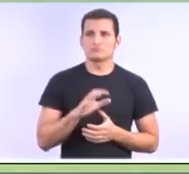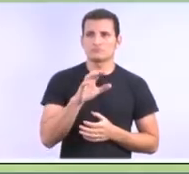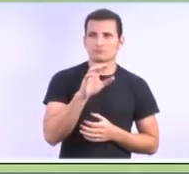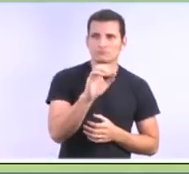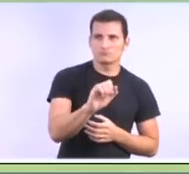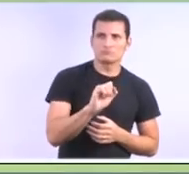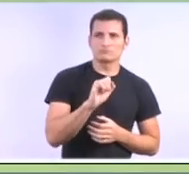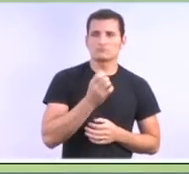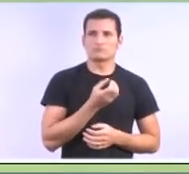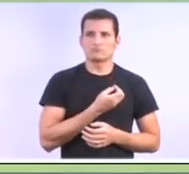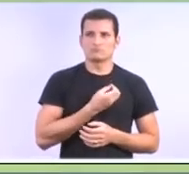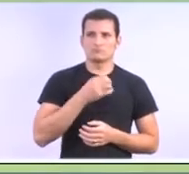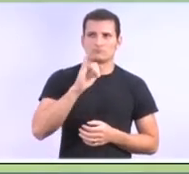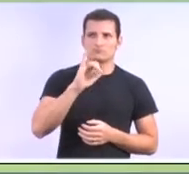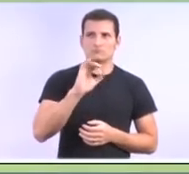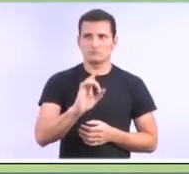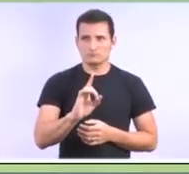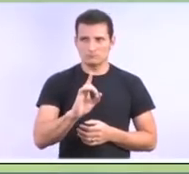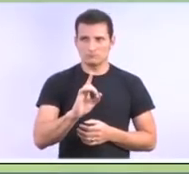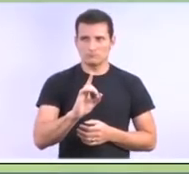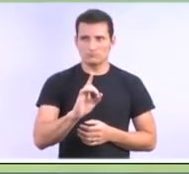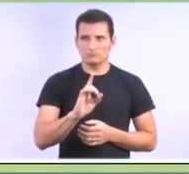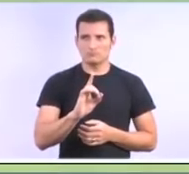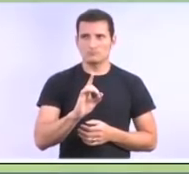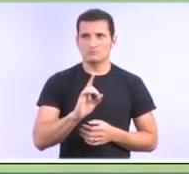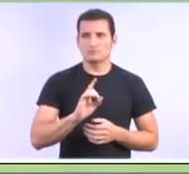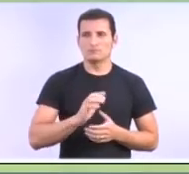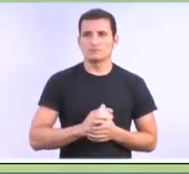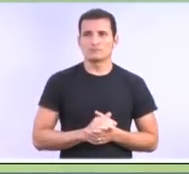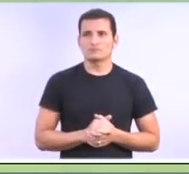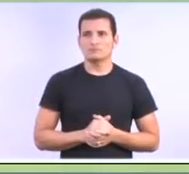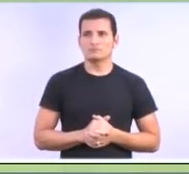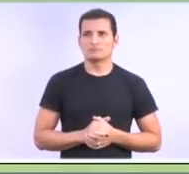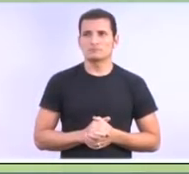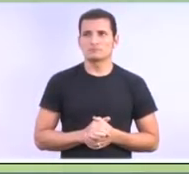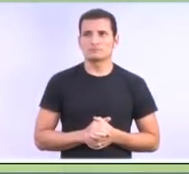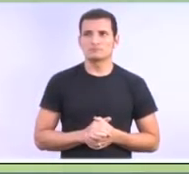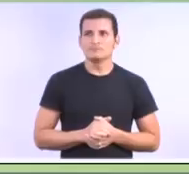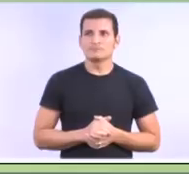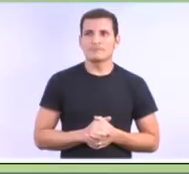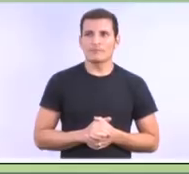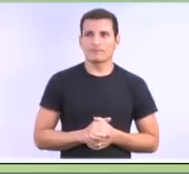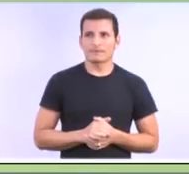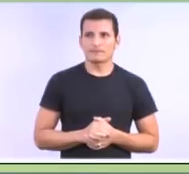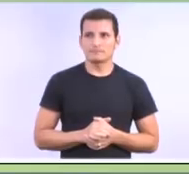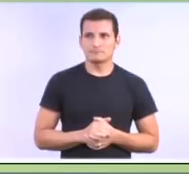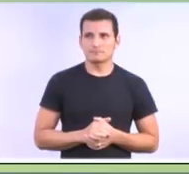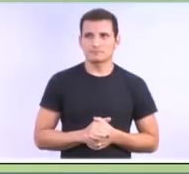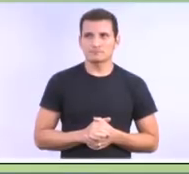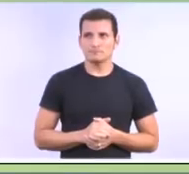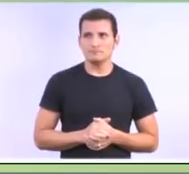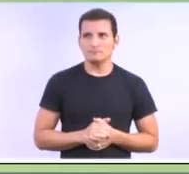ID. Perfeito. Para você buscar o valor de ID, eu aqui não vai ter nenhuma regra